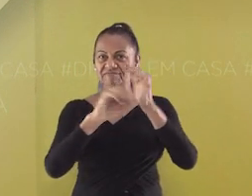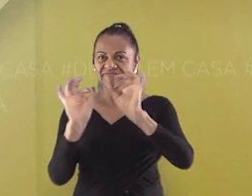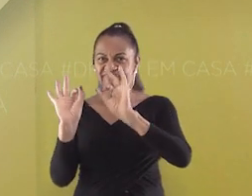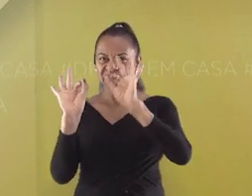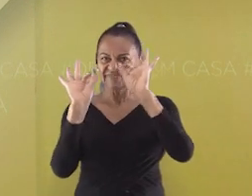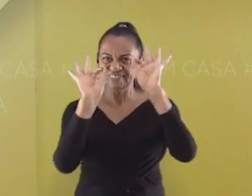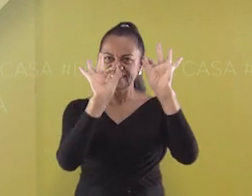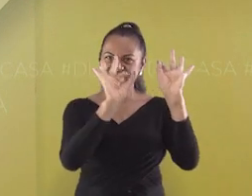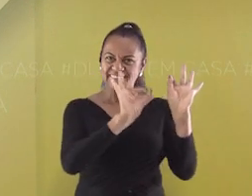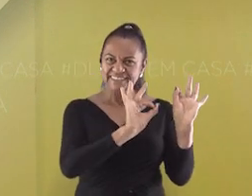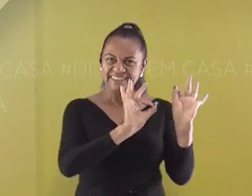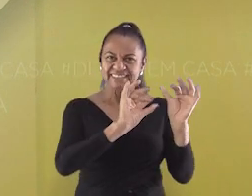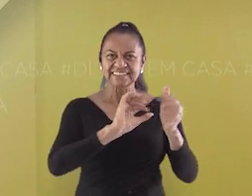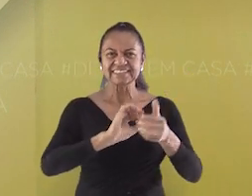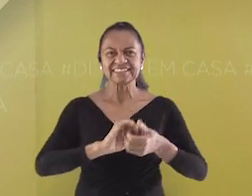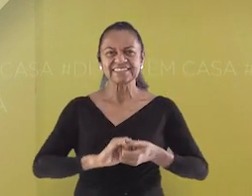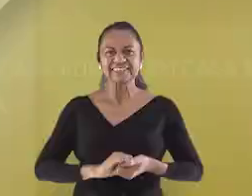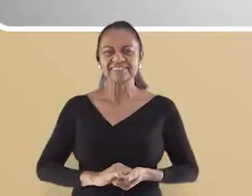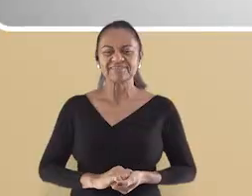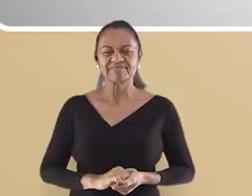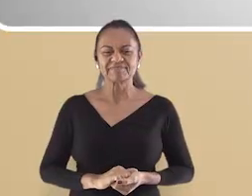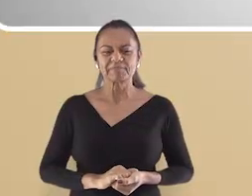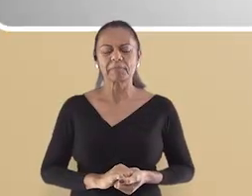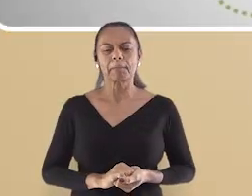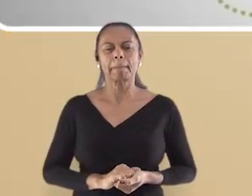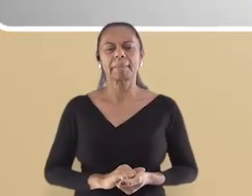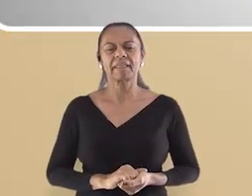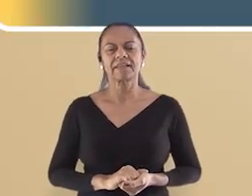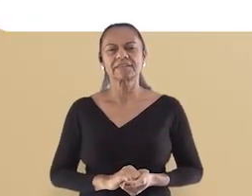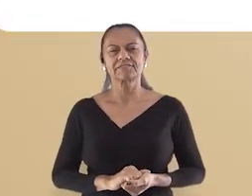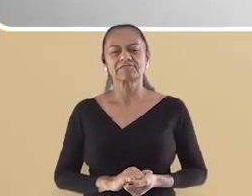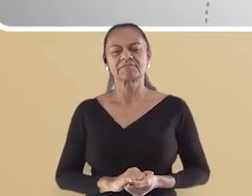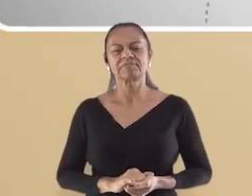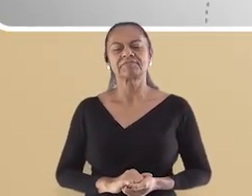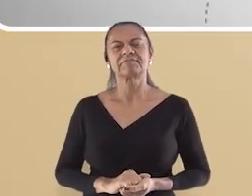tela. Não se esqueça. Vamos para o vídeo.